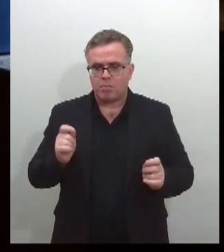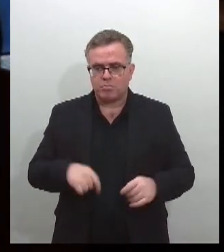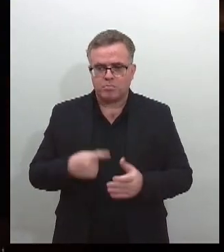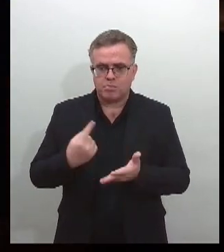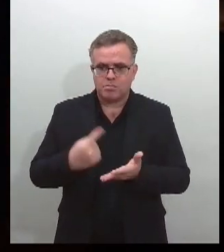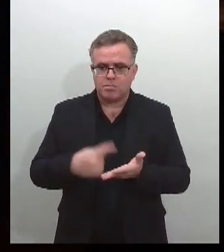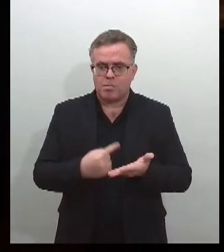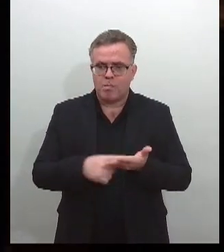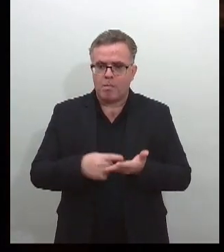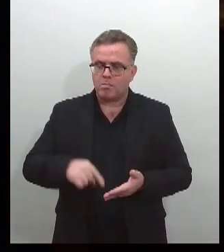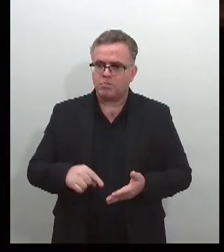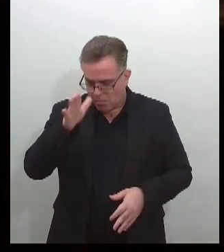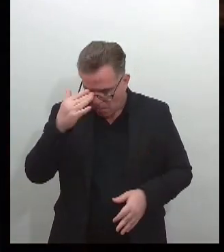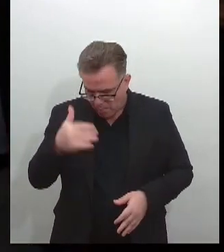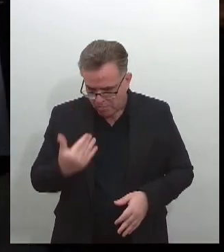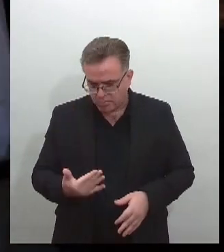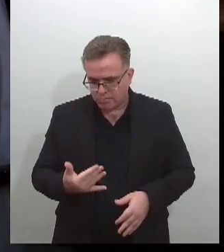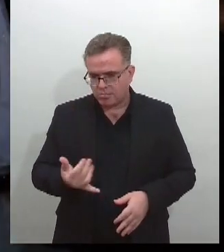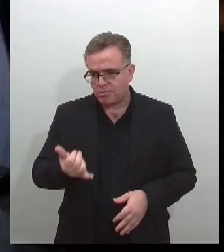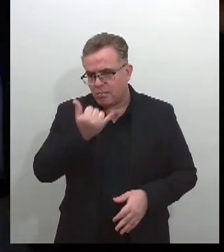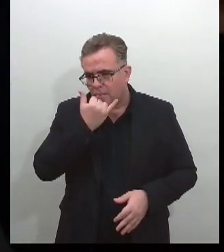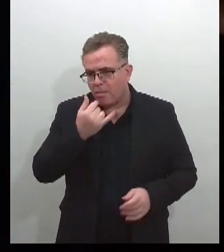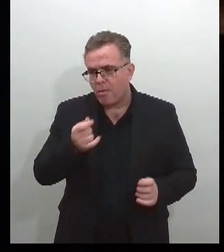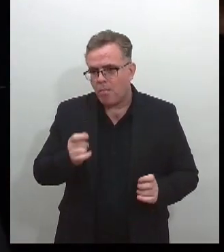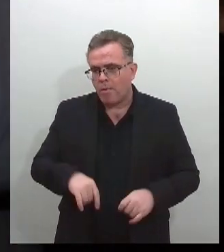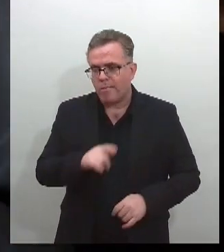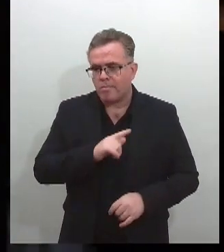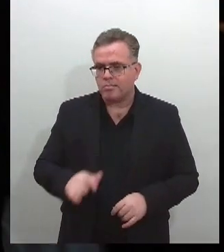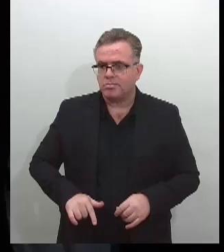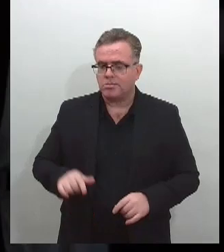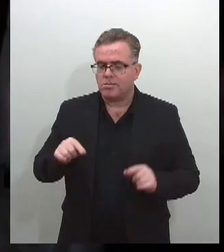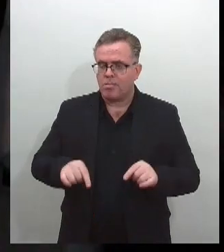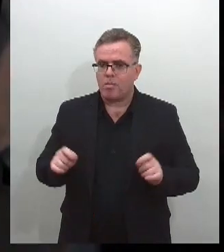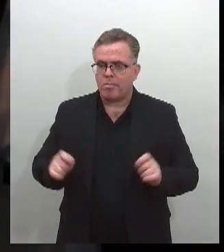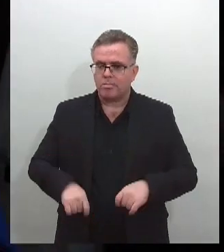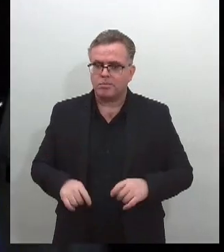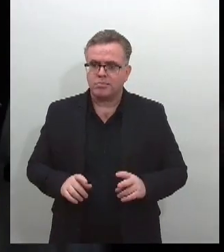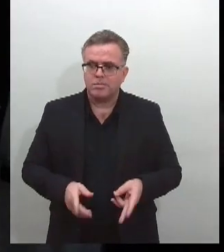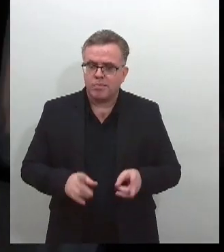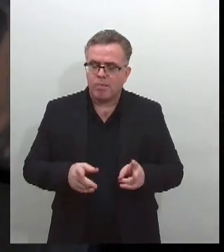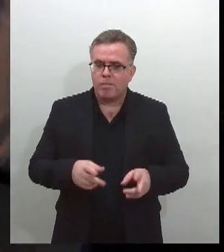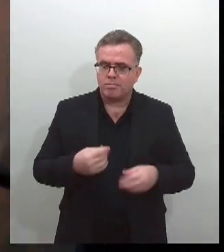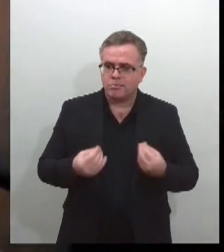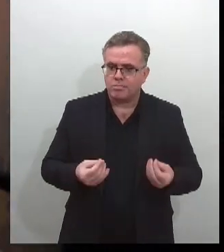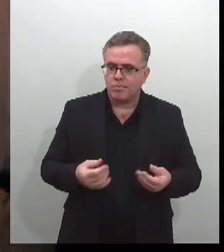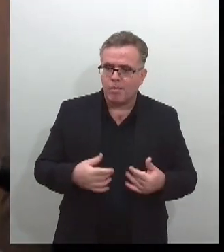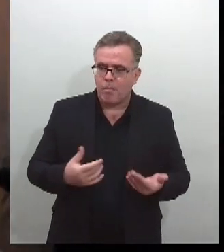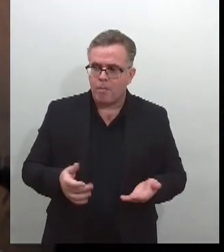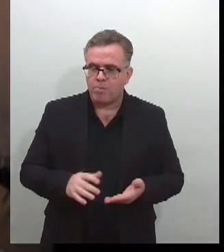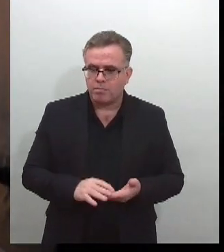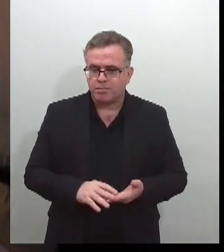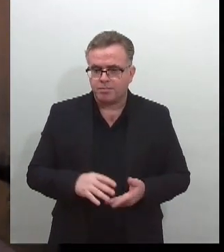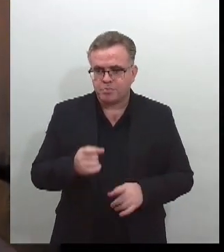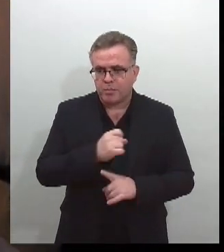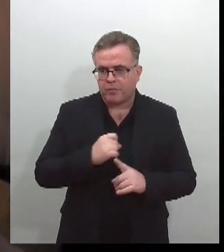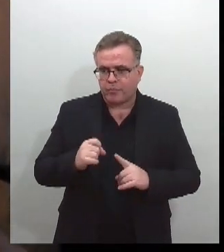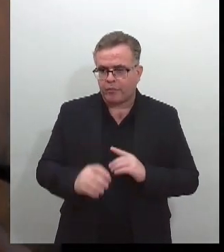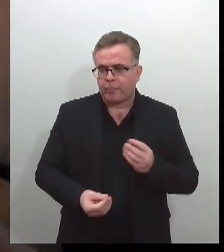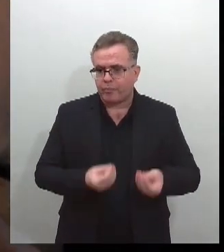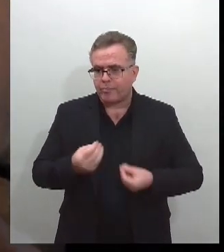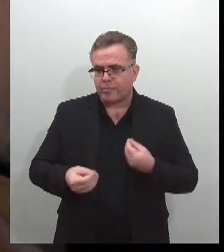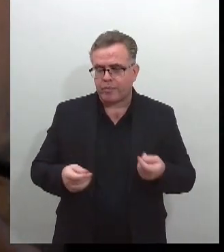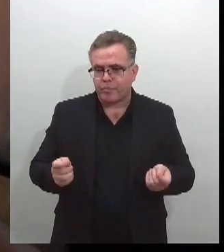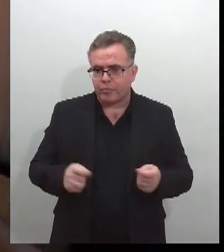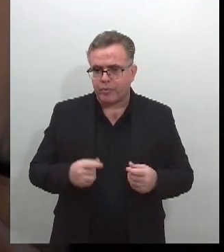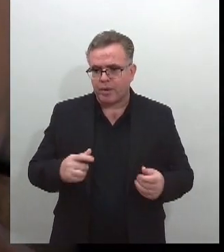honraria. Fico feliz, em nome do governo do estado, estar podendo receber esse reconhecimento da sociedade e da iniciativa privada que faz o